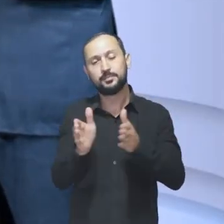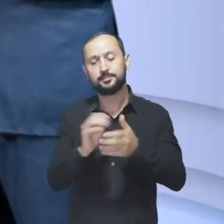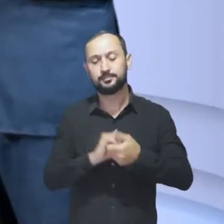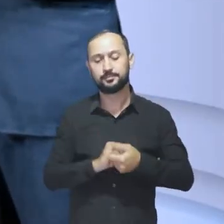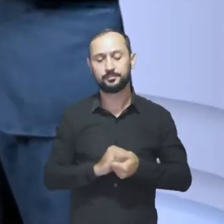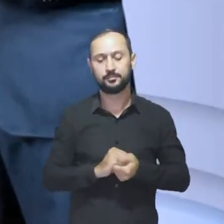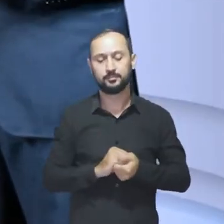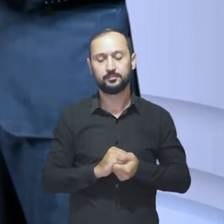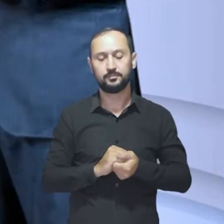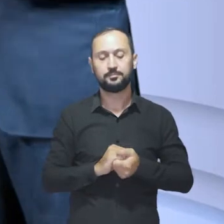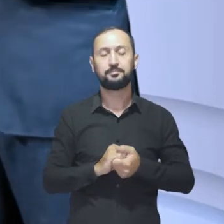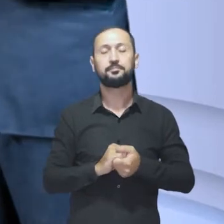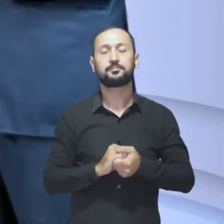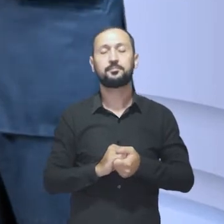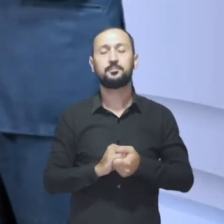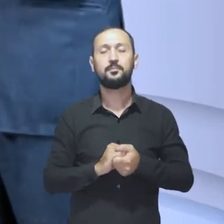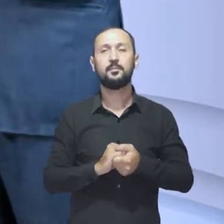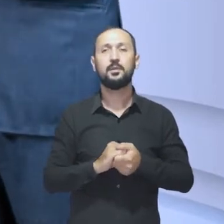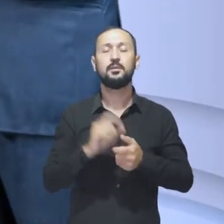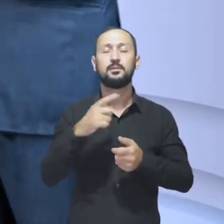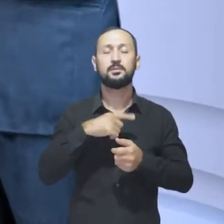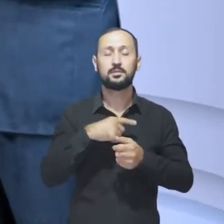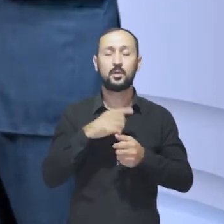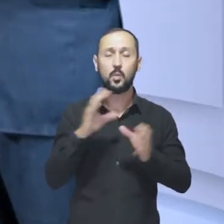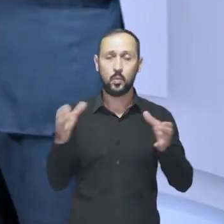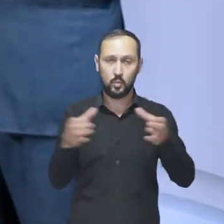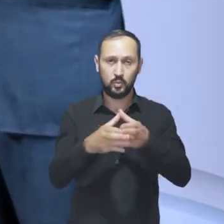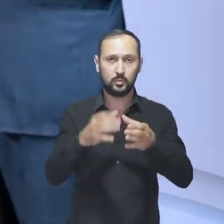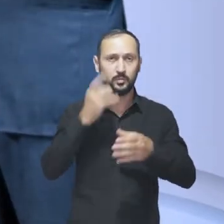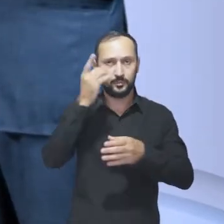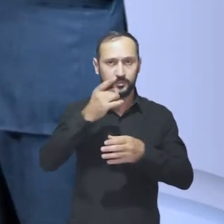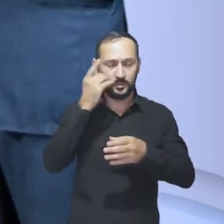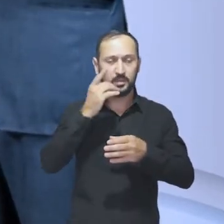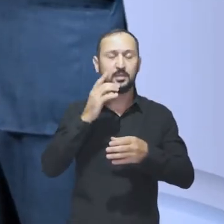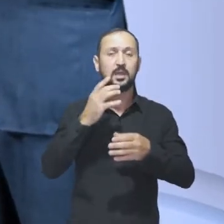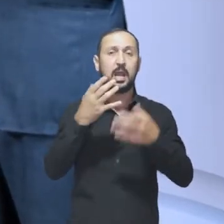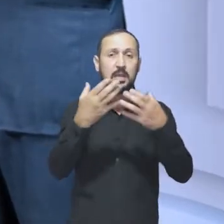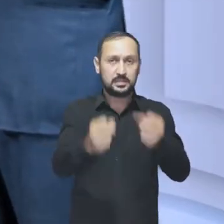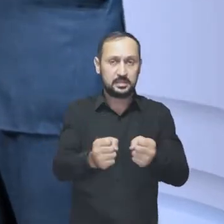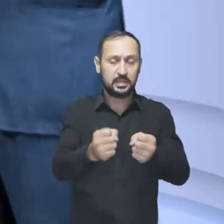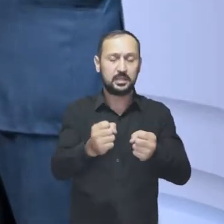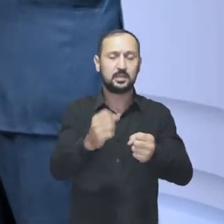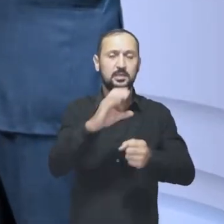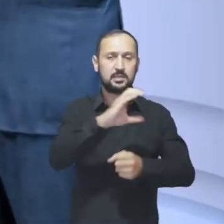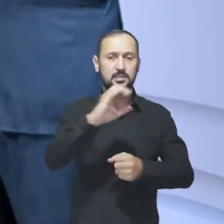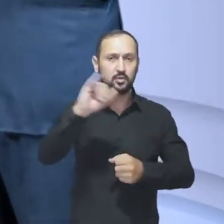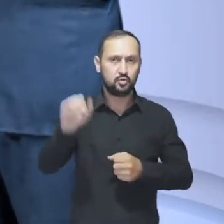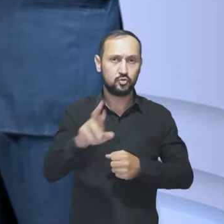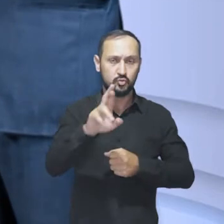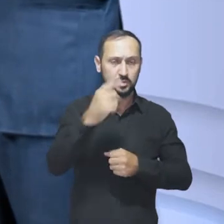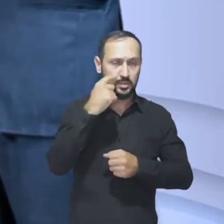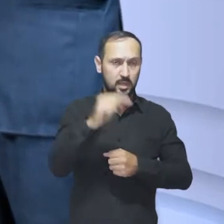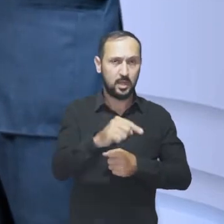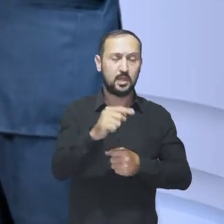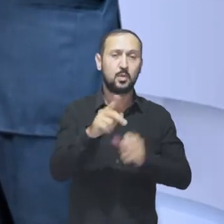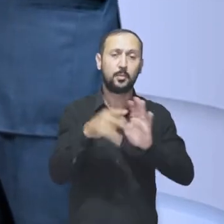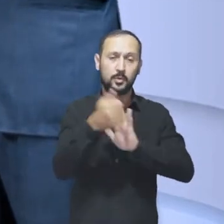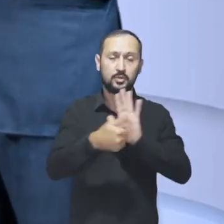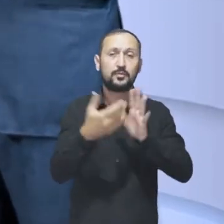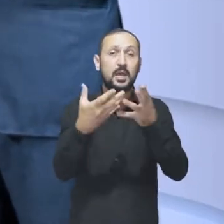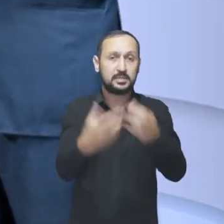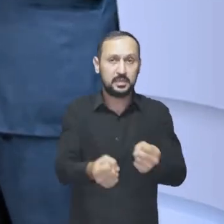chamadas comissões temáticas, as comissões de mérito. Nessas comissões, o debate se dá sobre